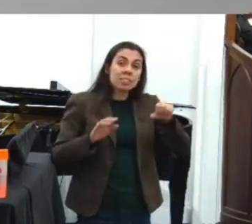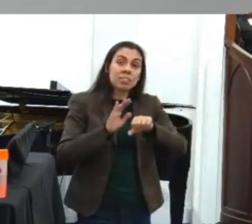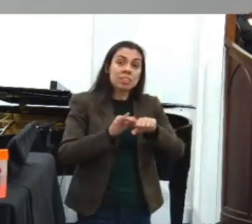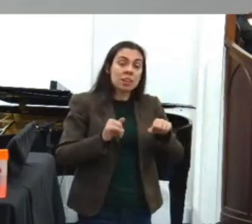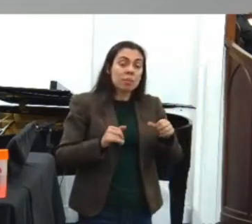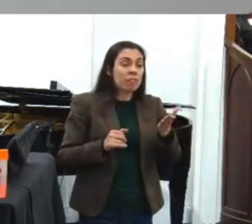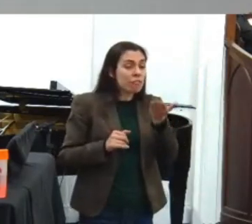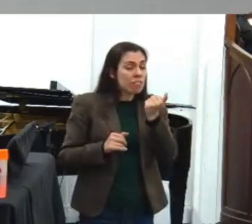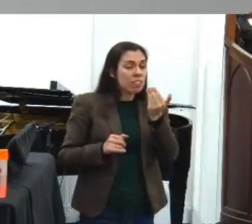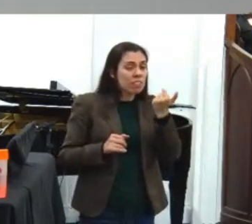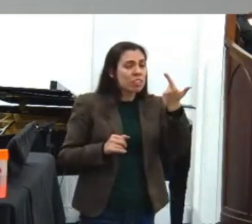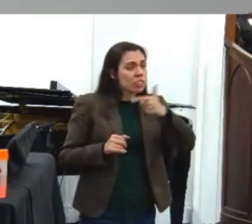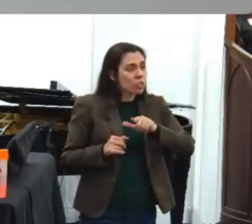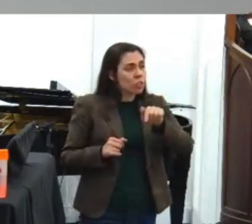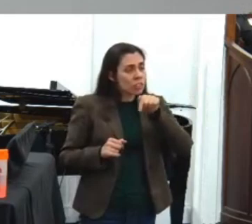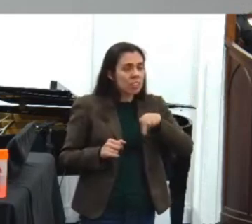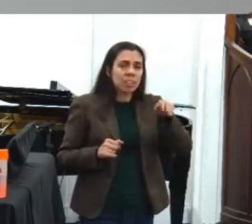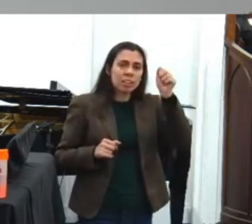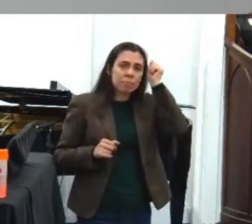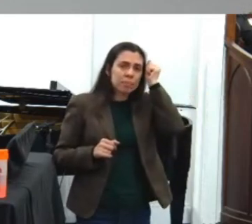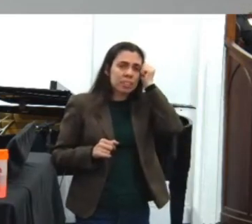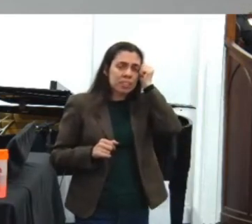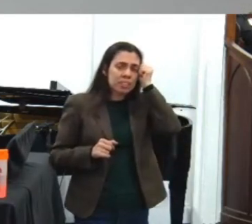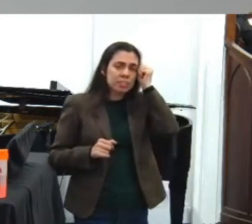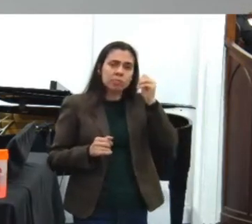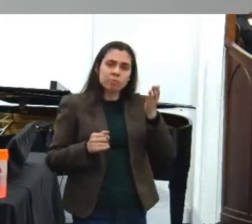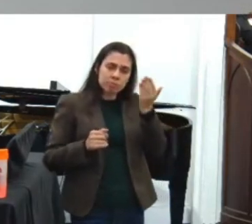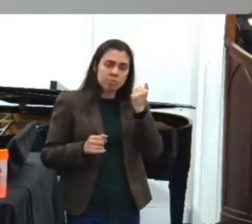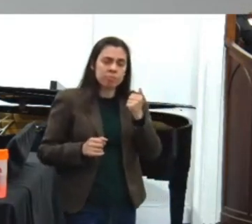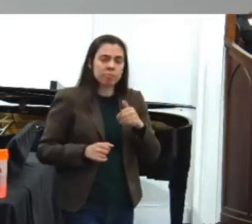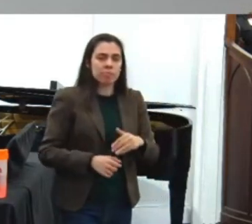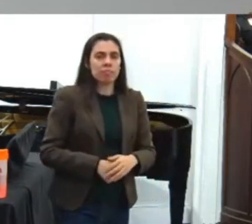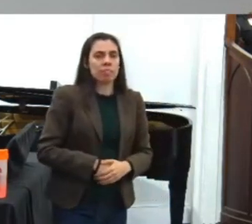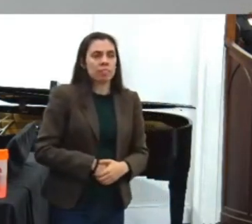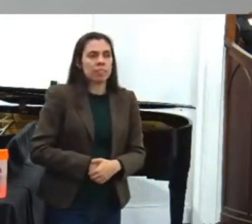Deus estão presentes. Estão presentes.